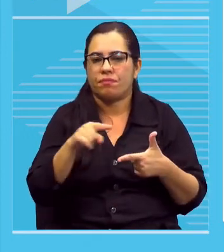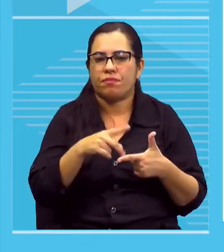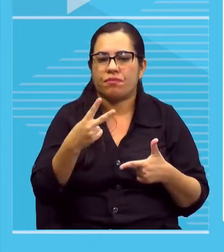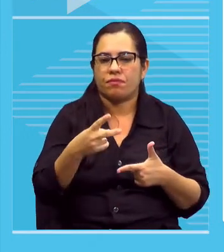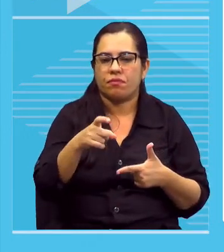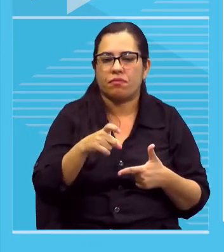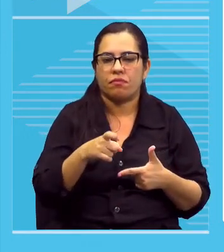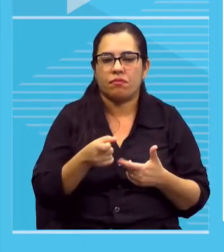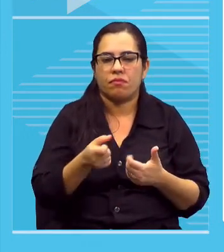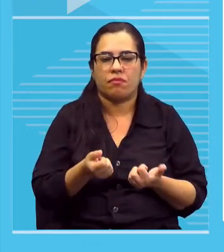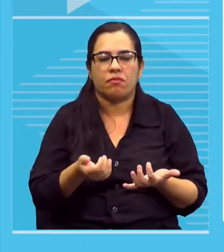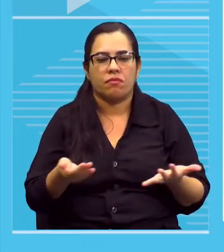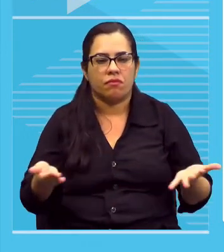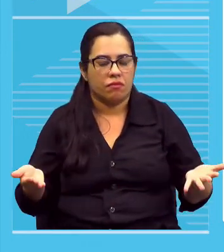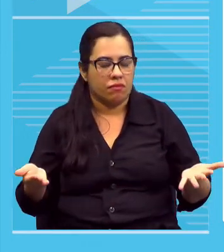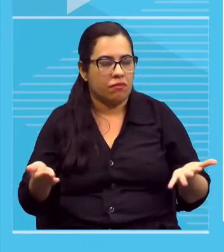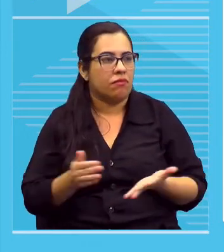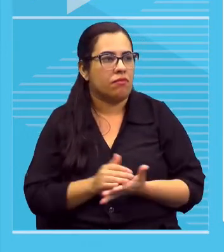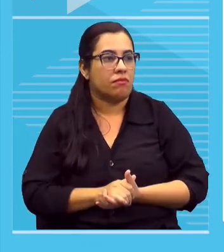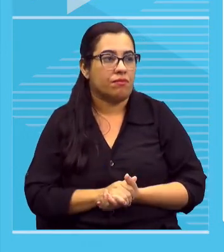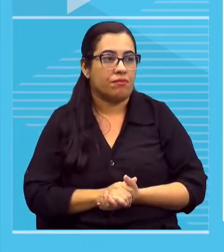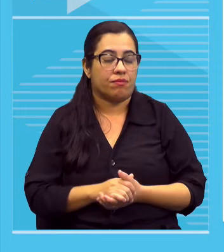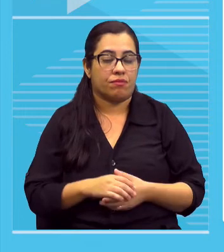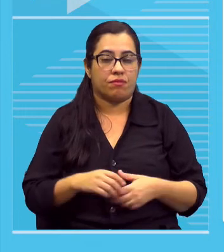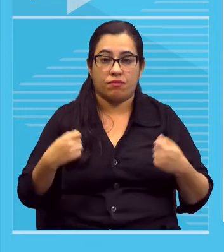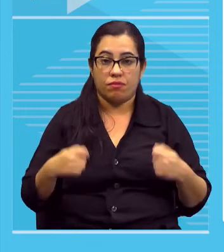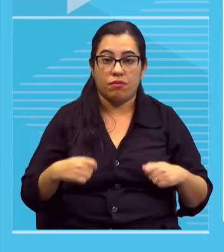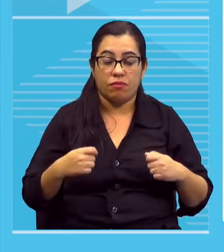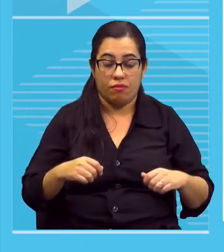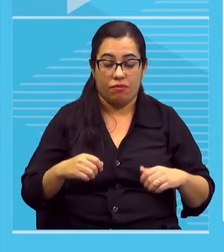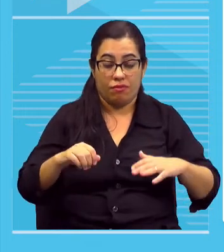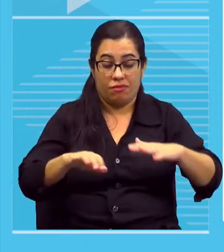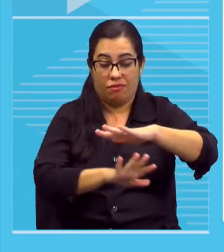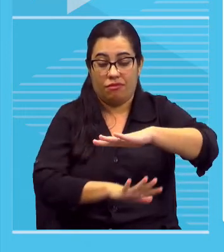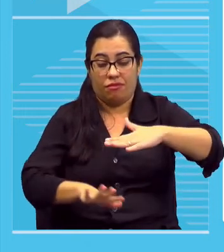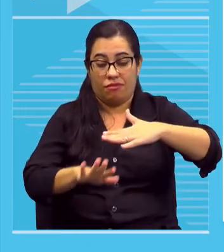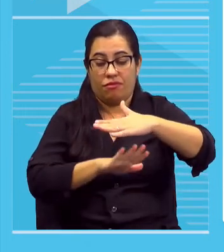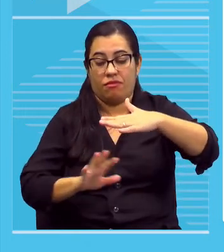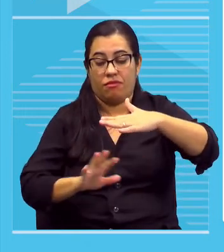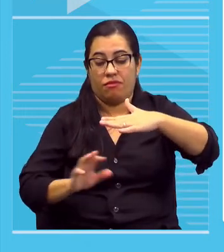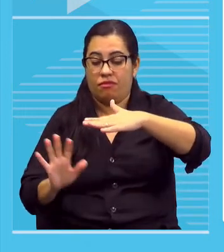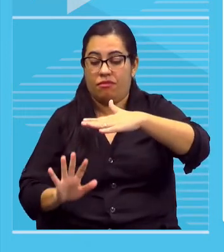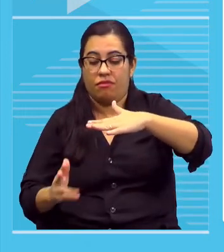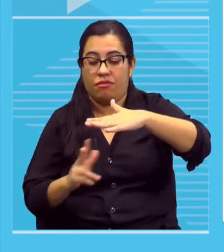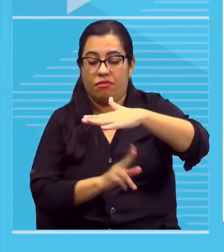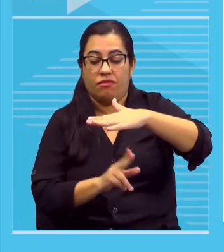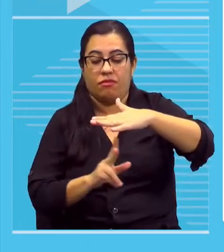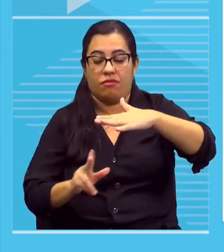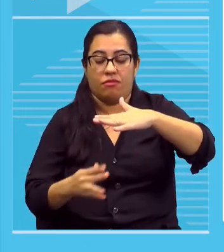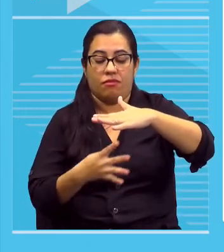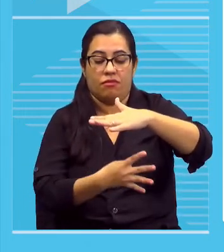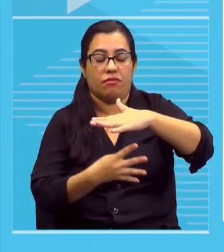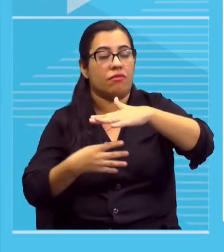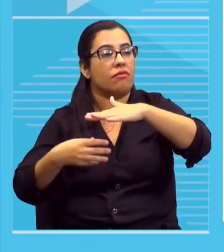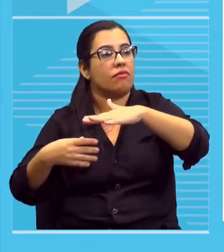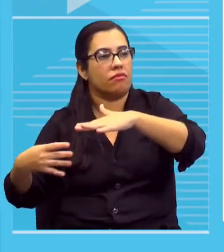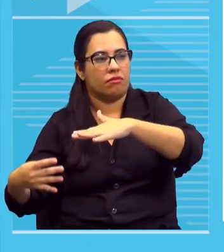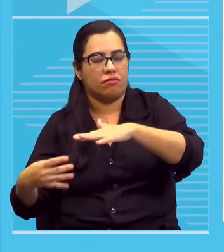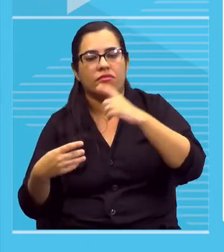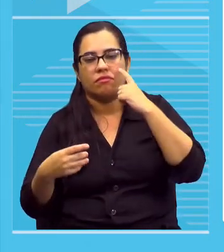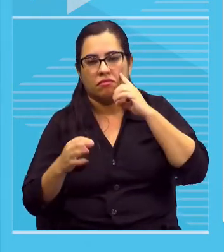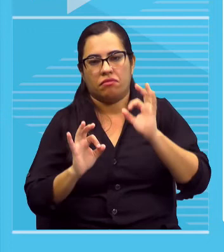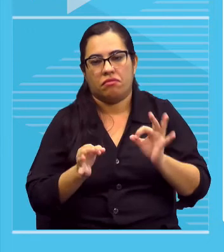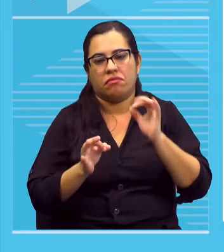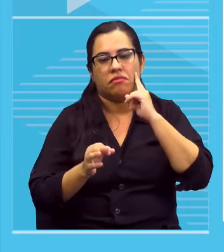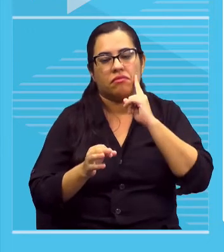deve na do igual hein os denominadores iguais só repito o Benfica 1